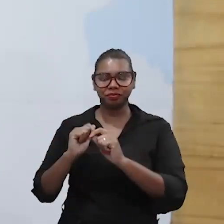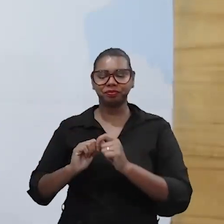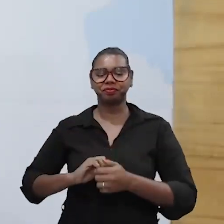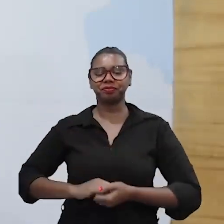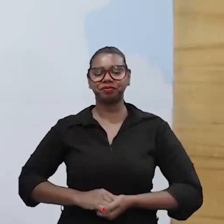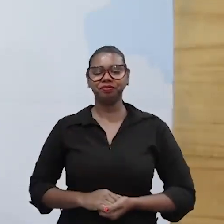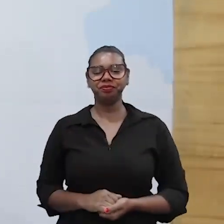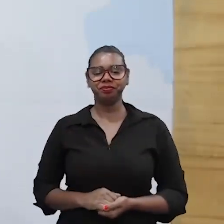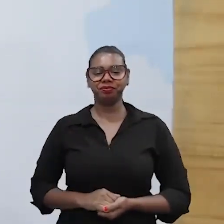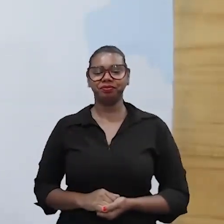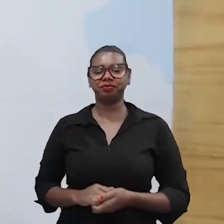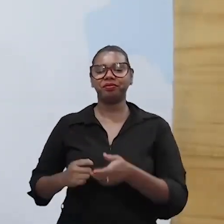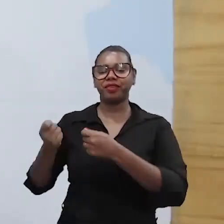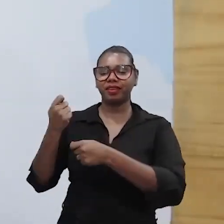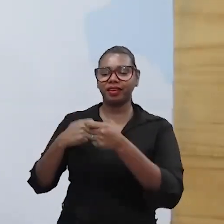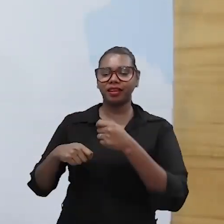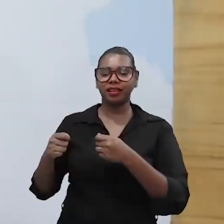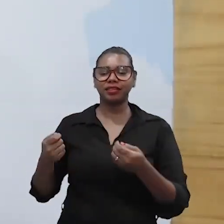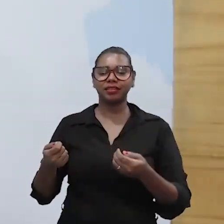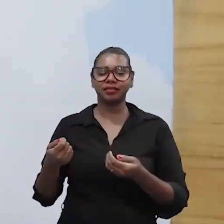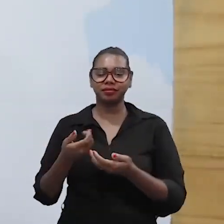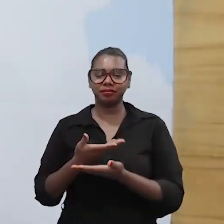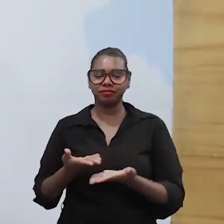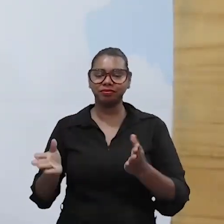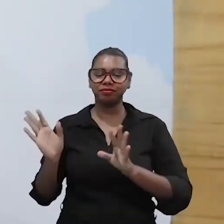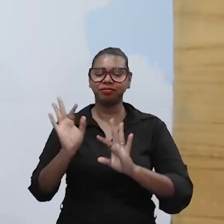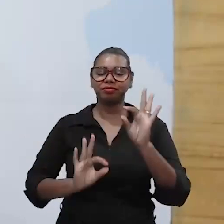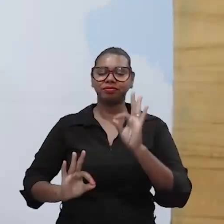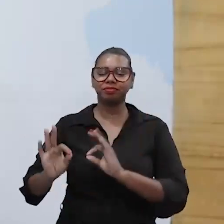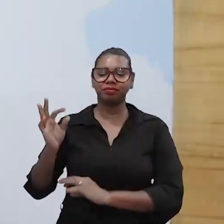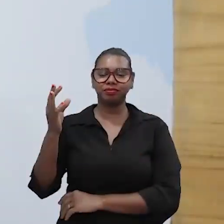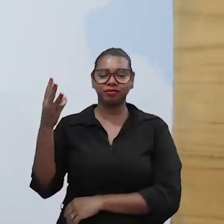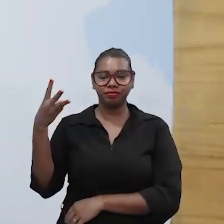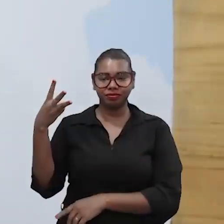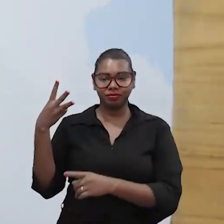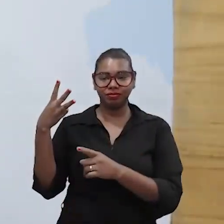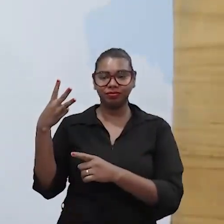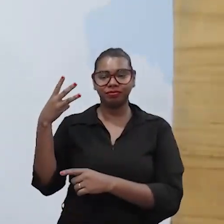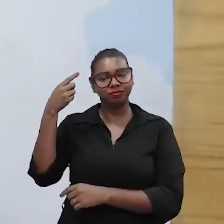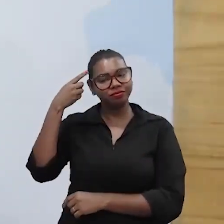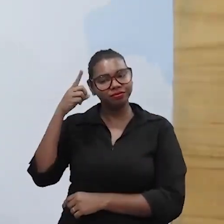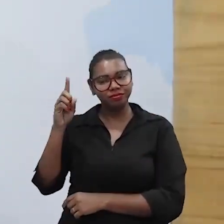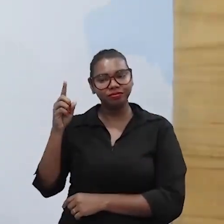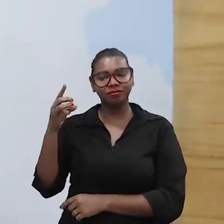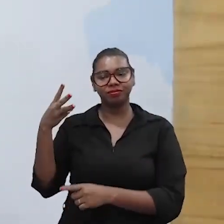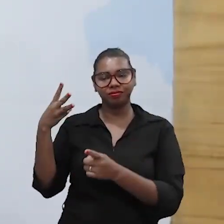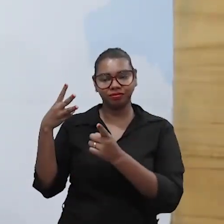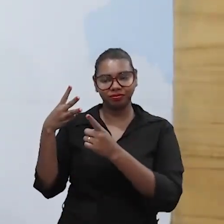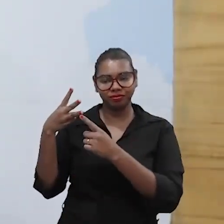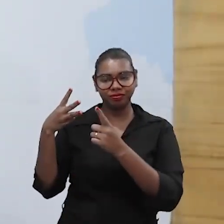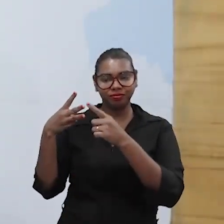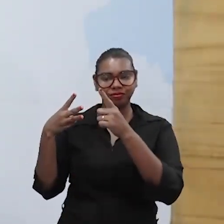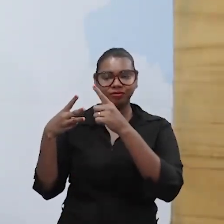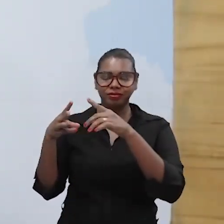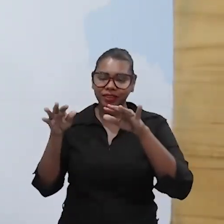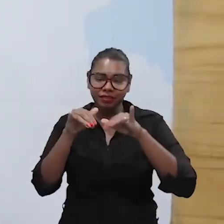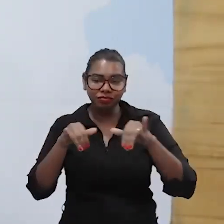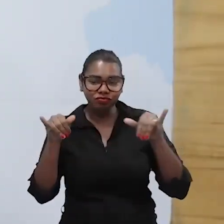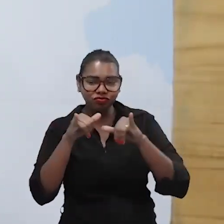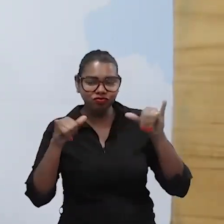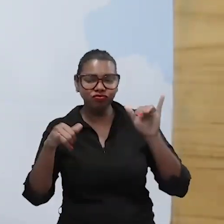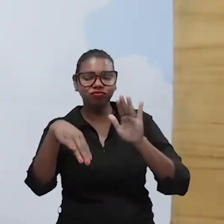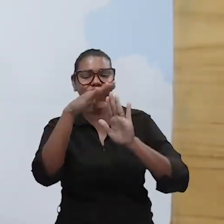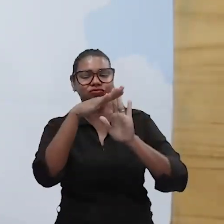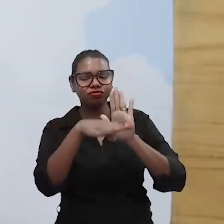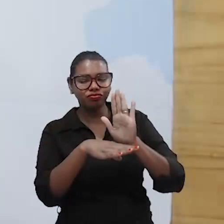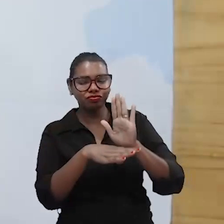administração, tá bom? O nosso evento ele está organizado em 3 dias, tá? 3 dias que a gente vai trazer bastante informações aí para